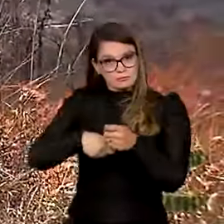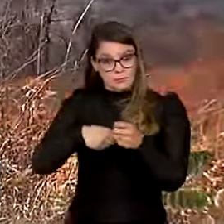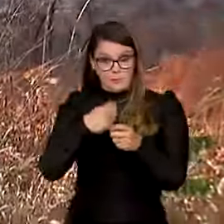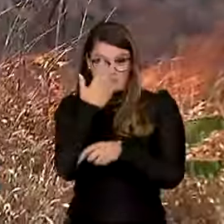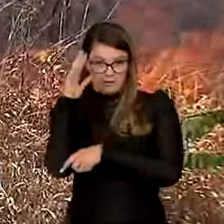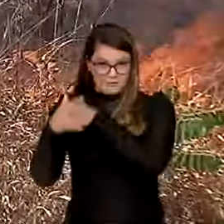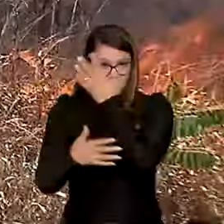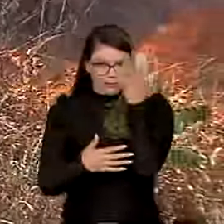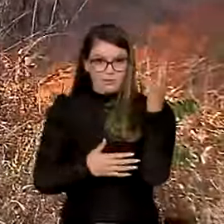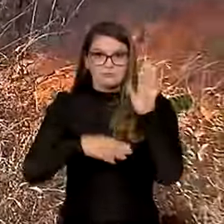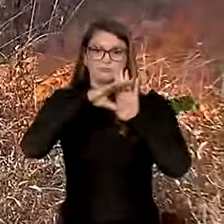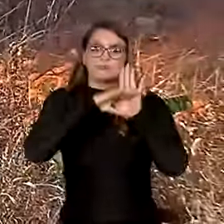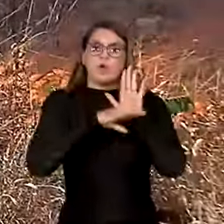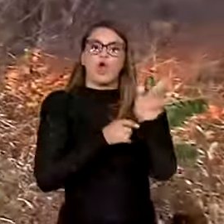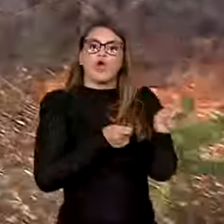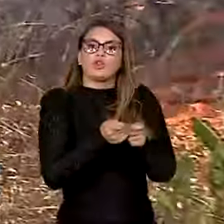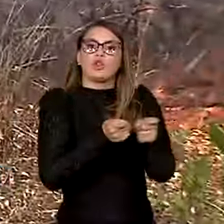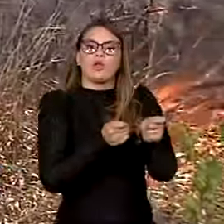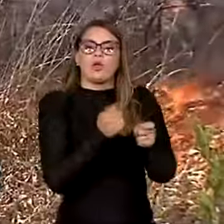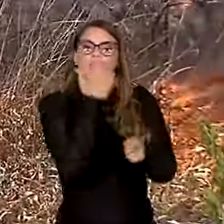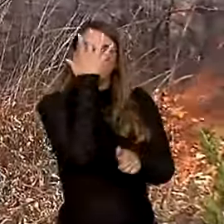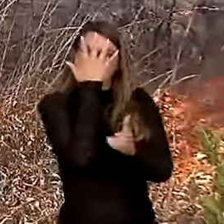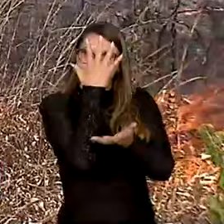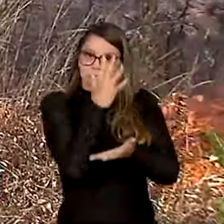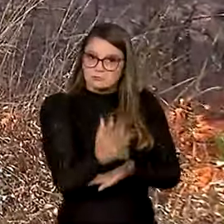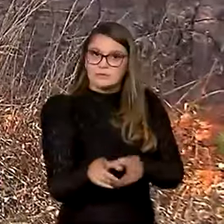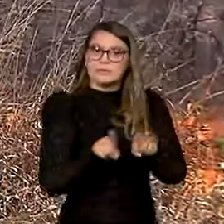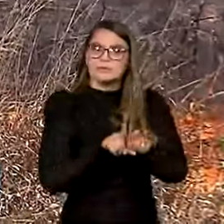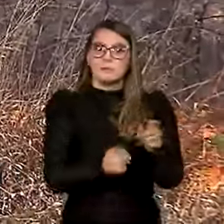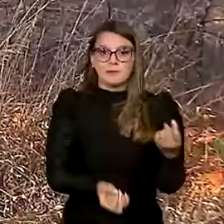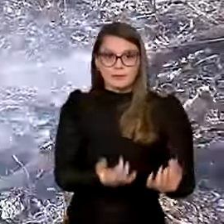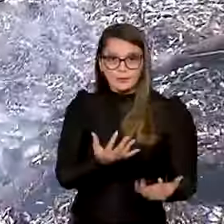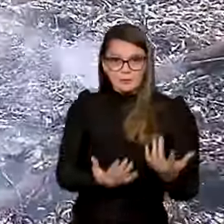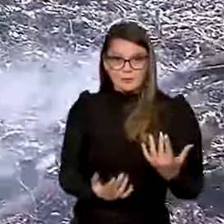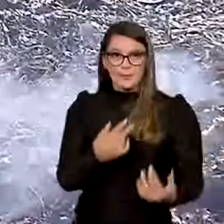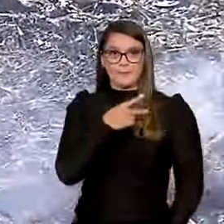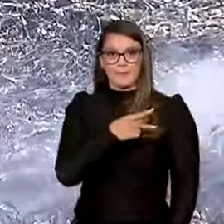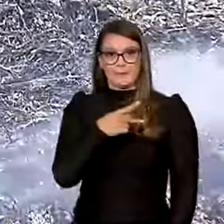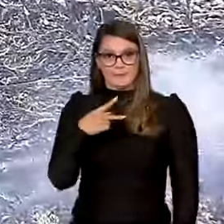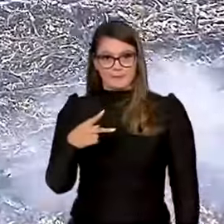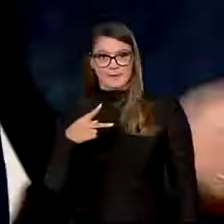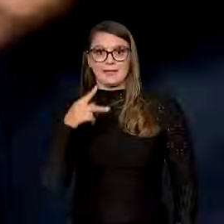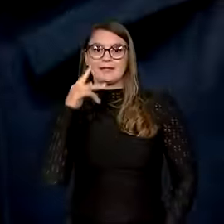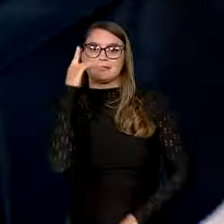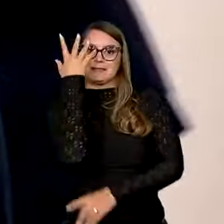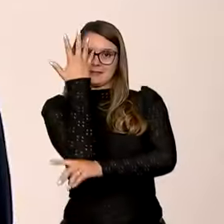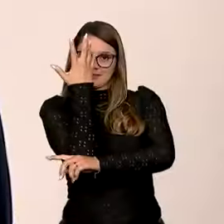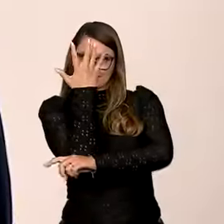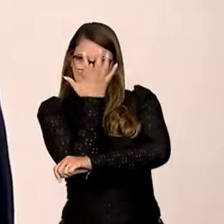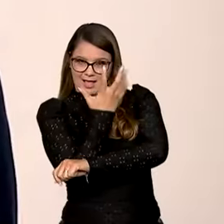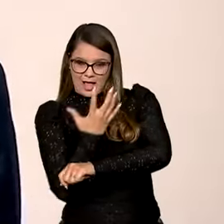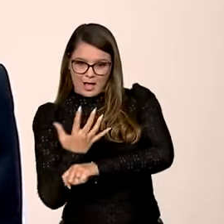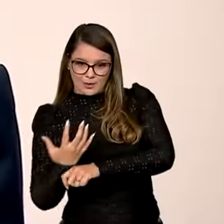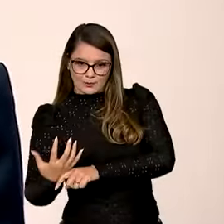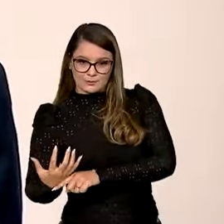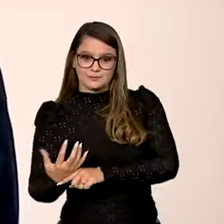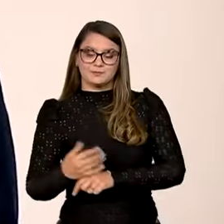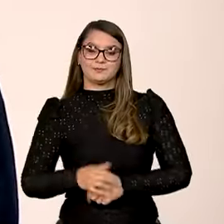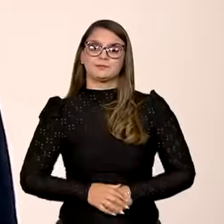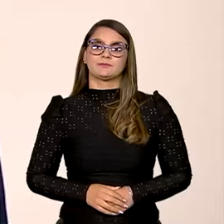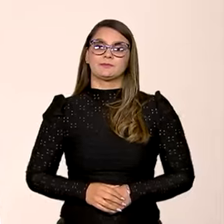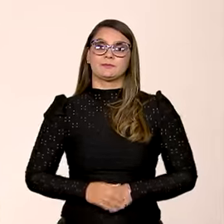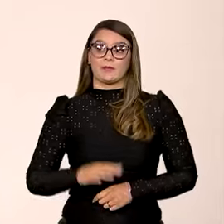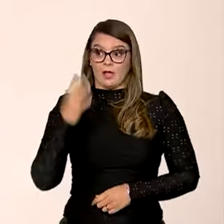plano de prevenção e controle do desmatamento e das queimadas, o PP Cerrado. Nós queremos colocar no lugar